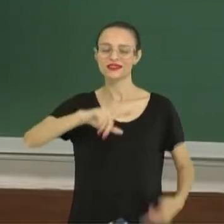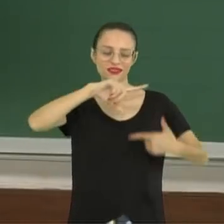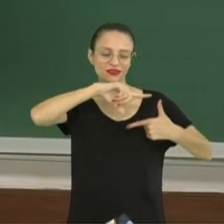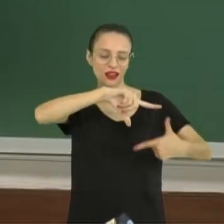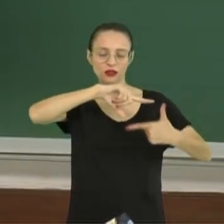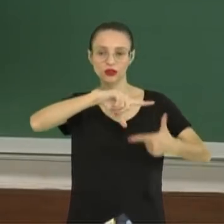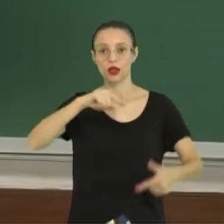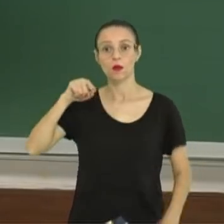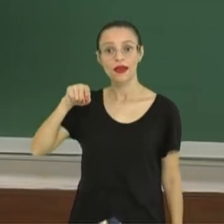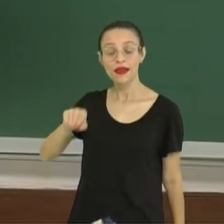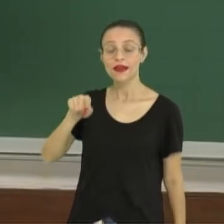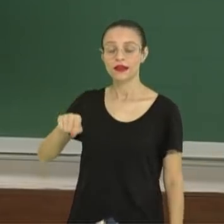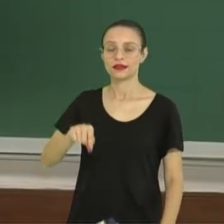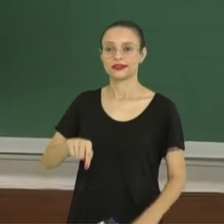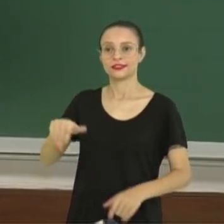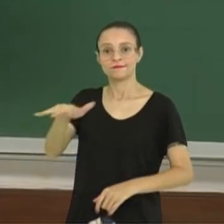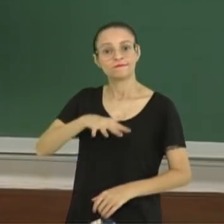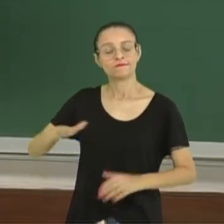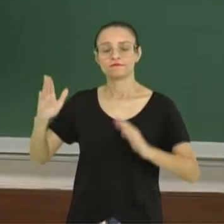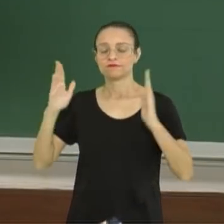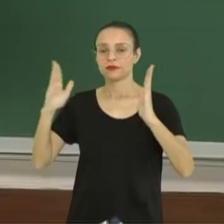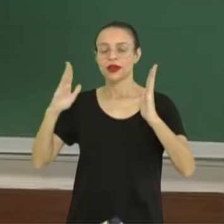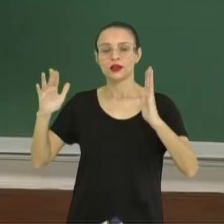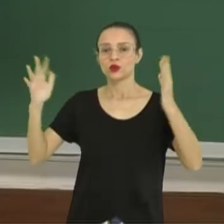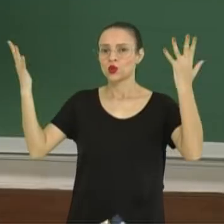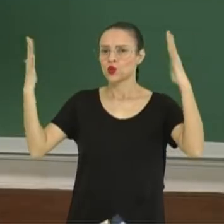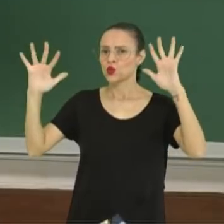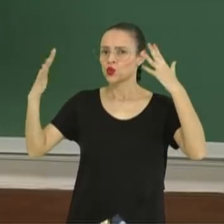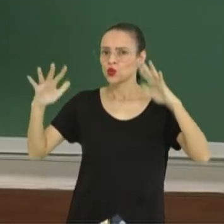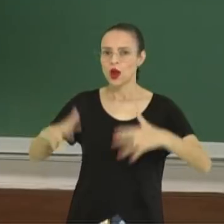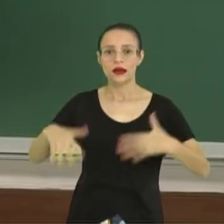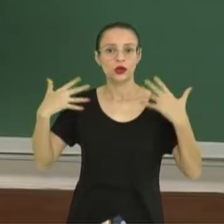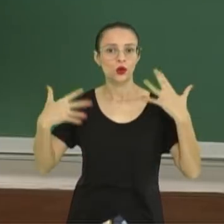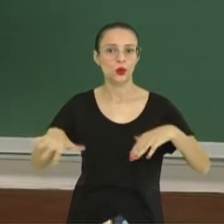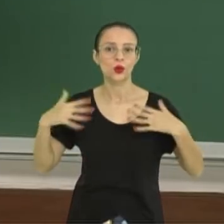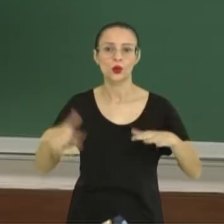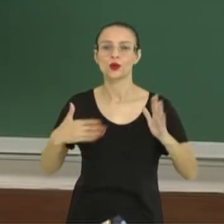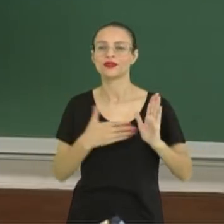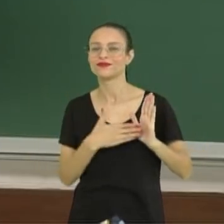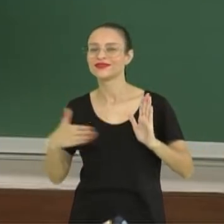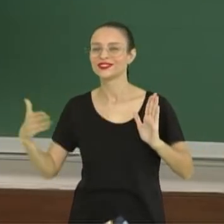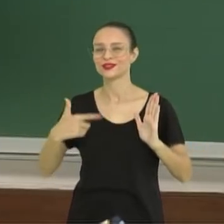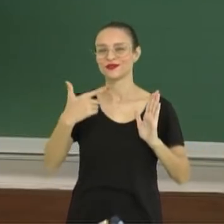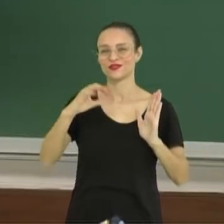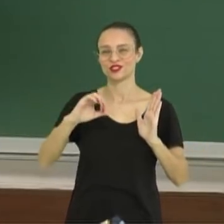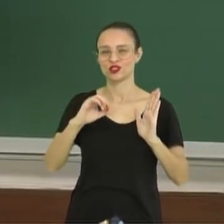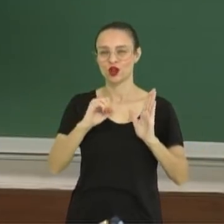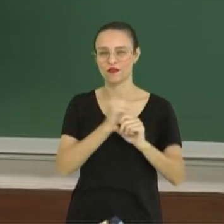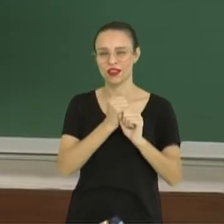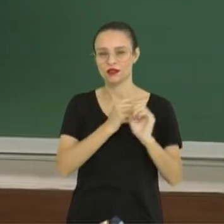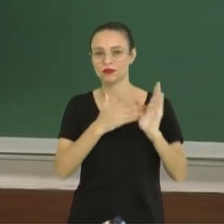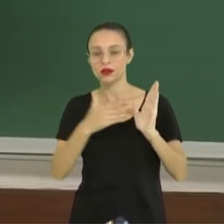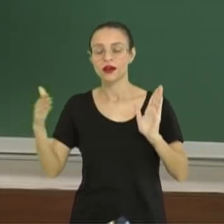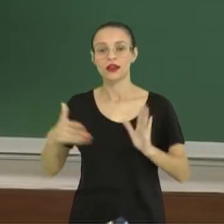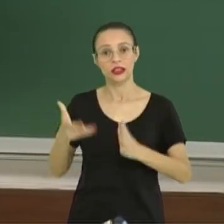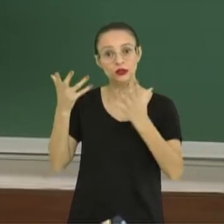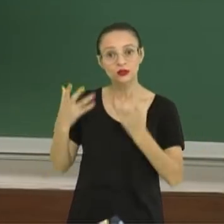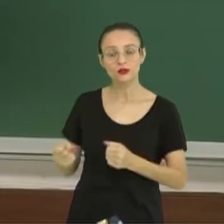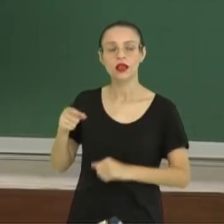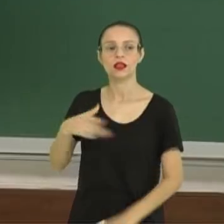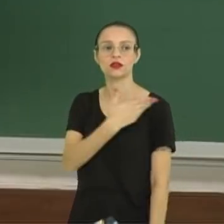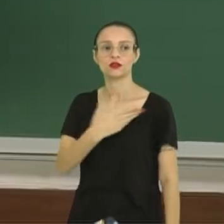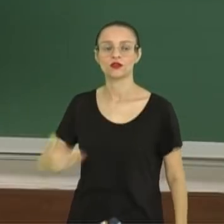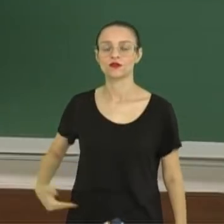crise muito grave, né? Existiu uma crise assim desde 29, lá da quebra da Bolsa. Ele assumiu o governo depois do